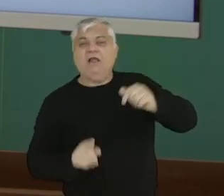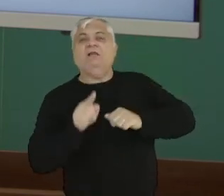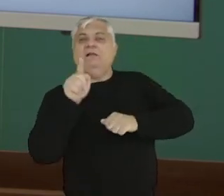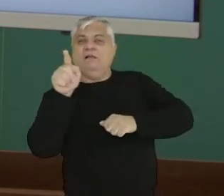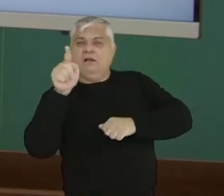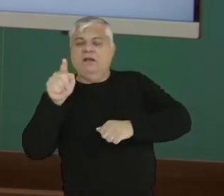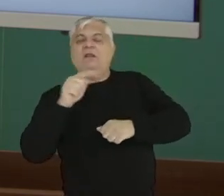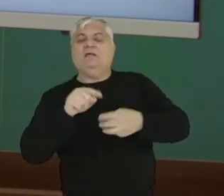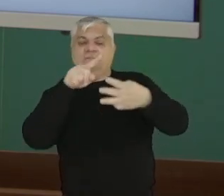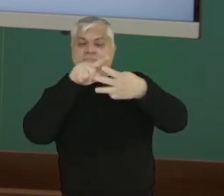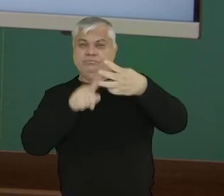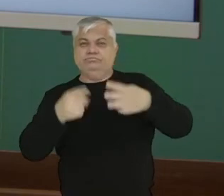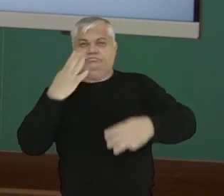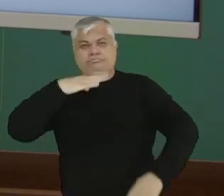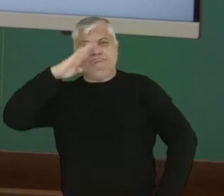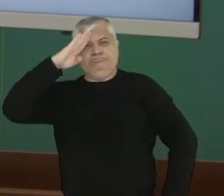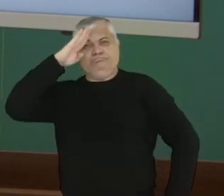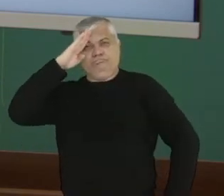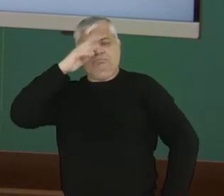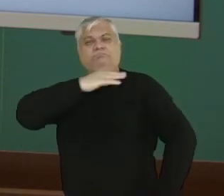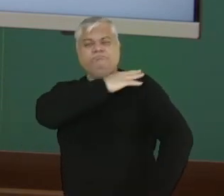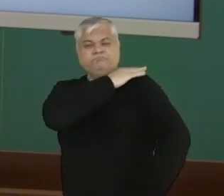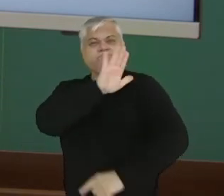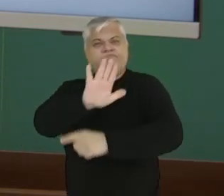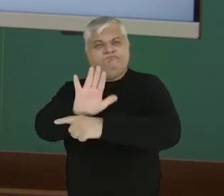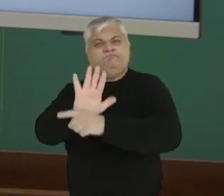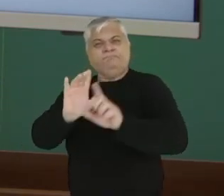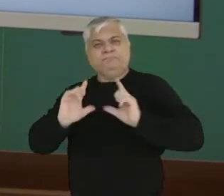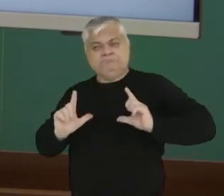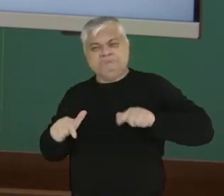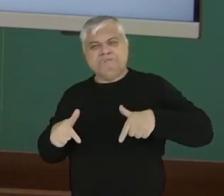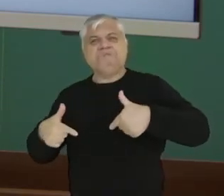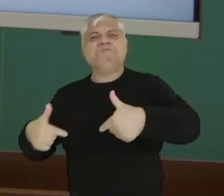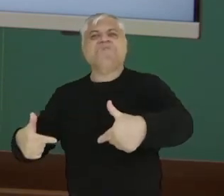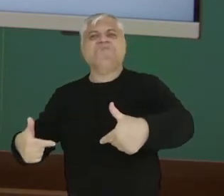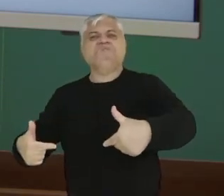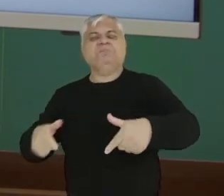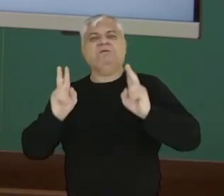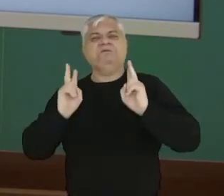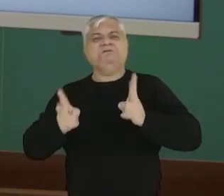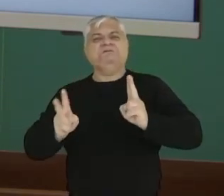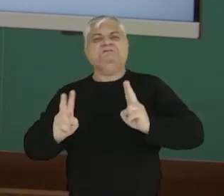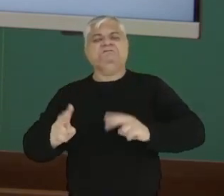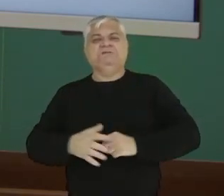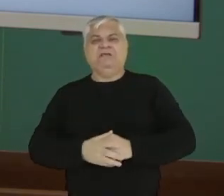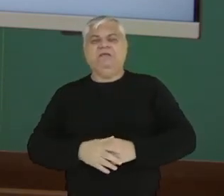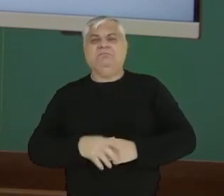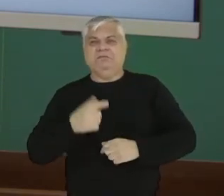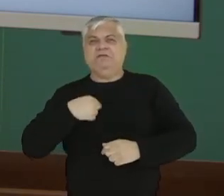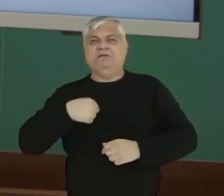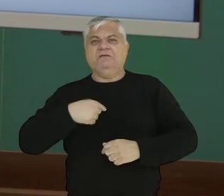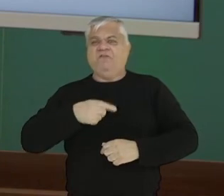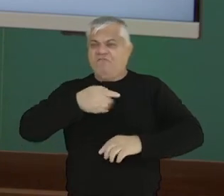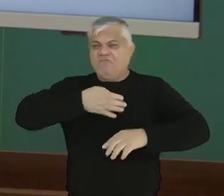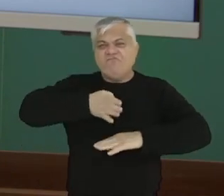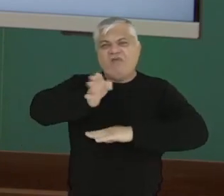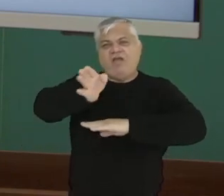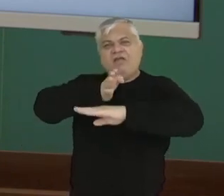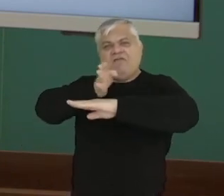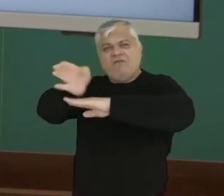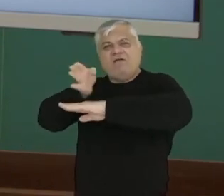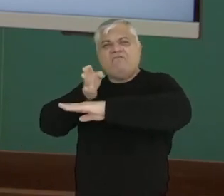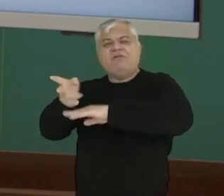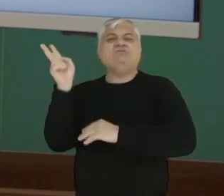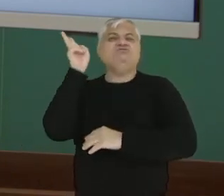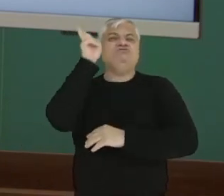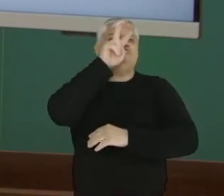as Forças Armadas do Brasil nessas missões, honrando sempre quando são convocadas, né, a sua história, toda a